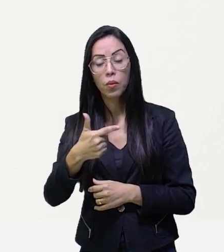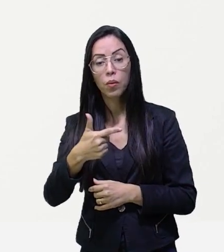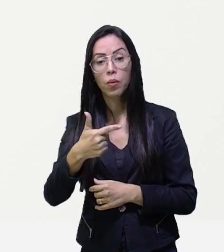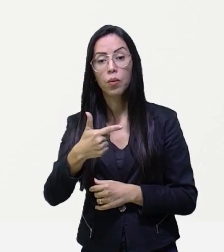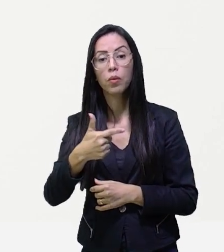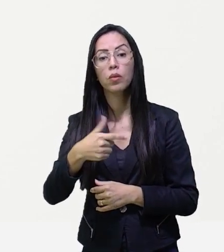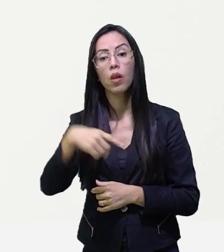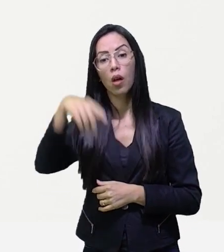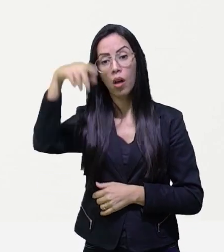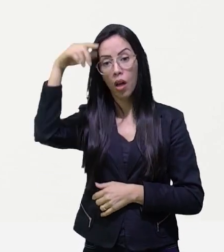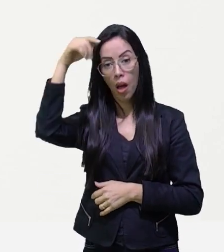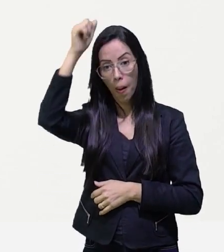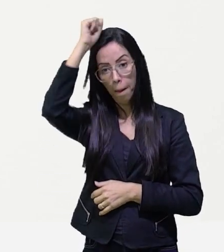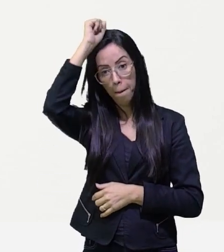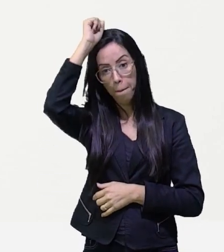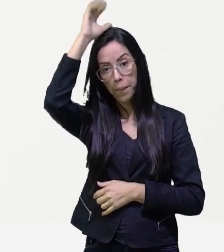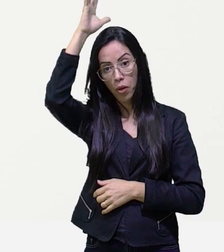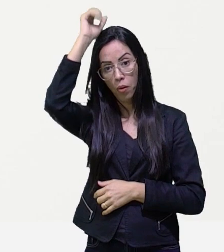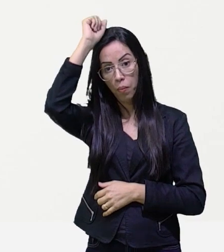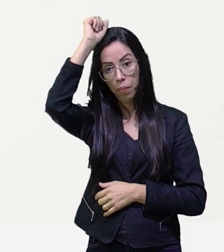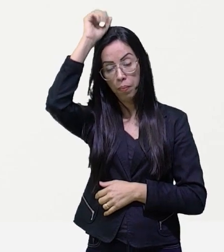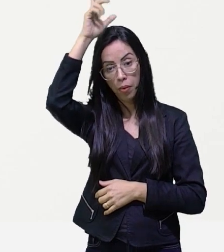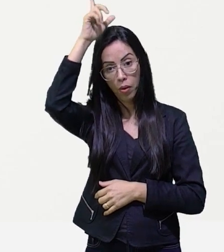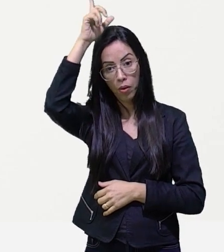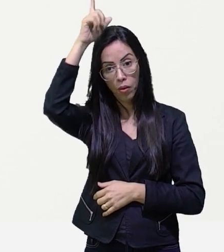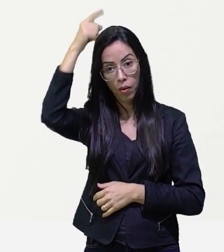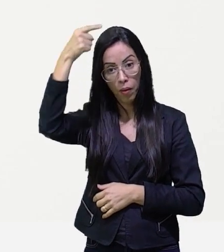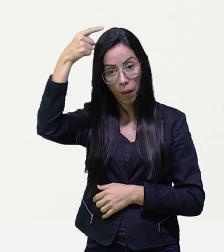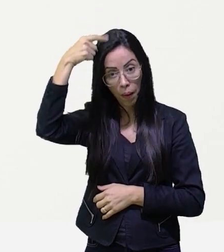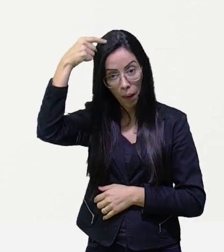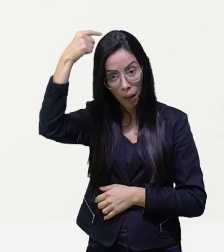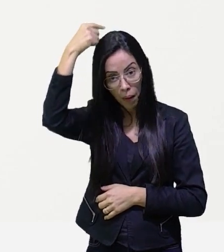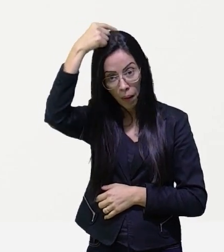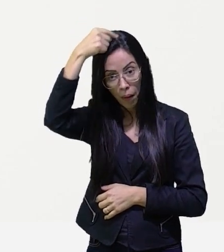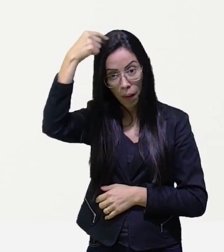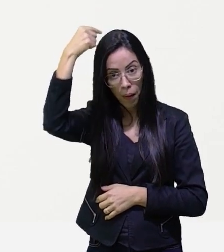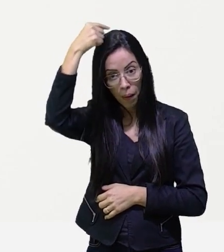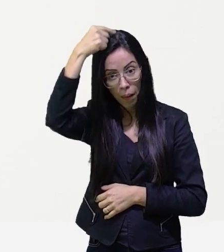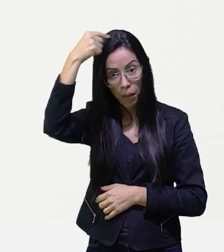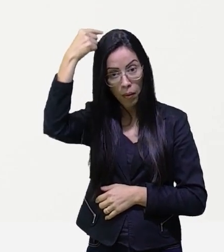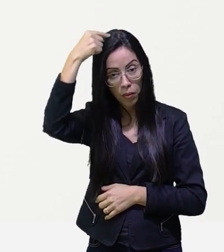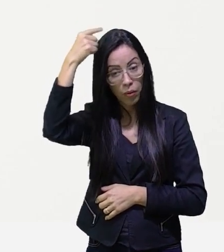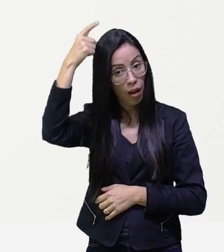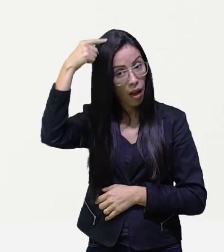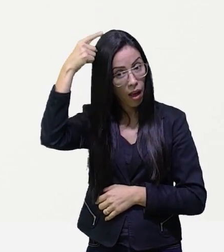que as baleias têm na cabeça servem para, letra A,